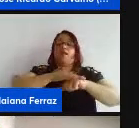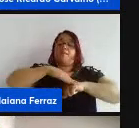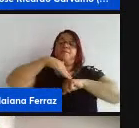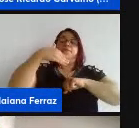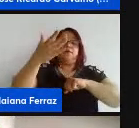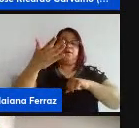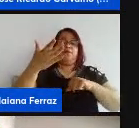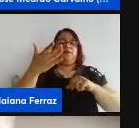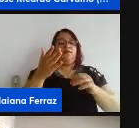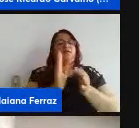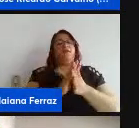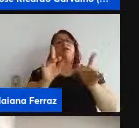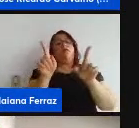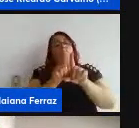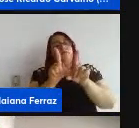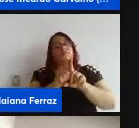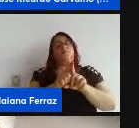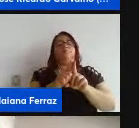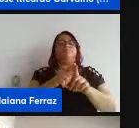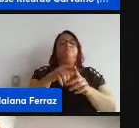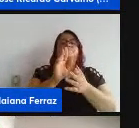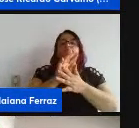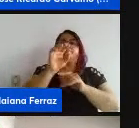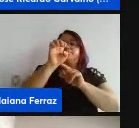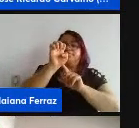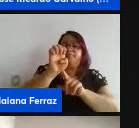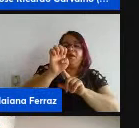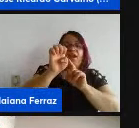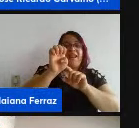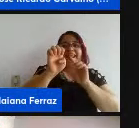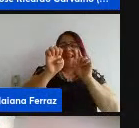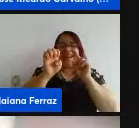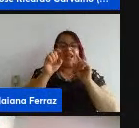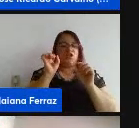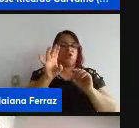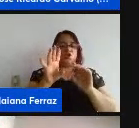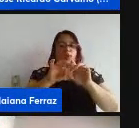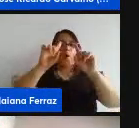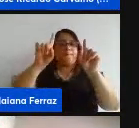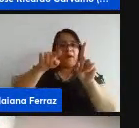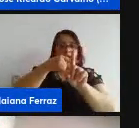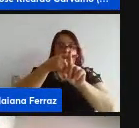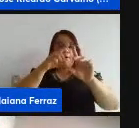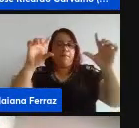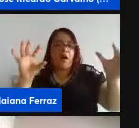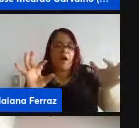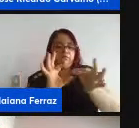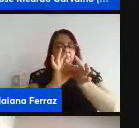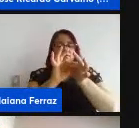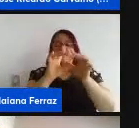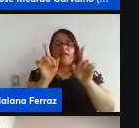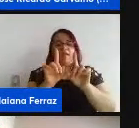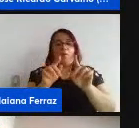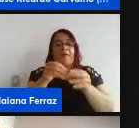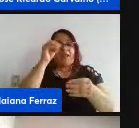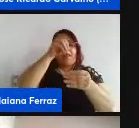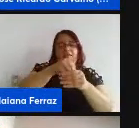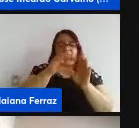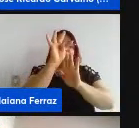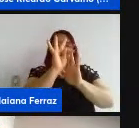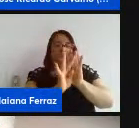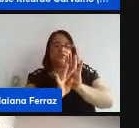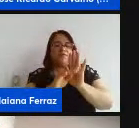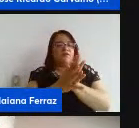a gente vê também que o E não cumpre só a função aditiva, ele tem, no texto, ele se realiza de diferentes... com